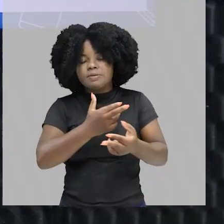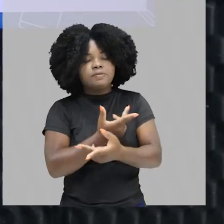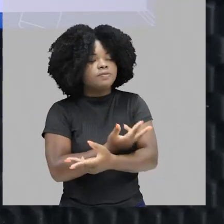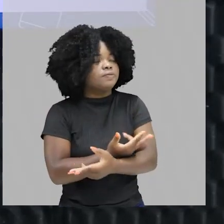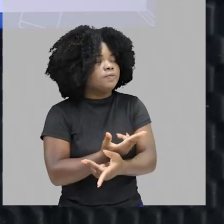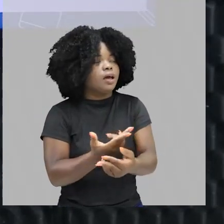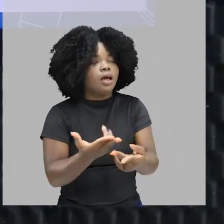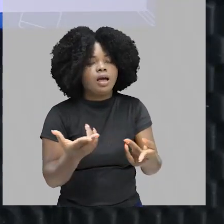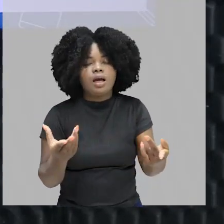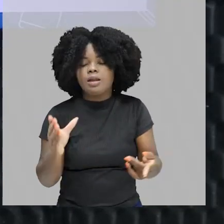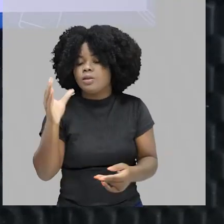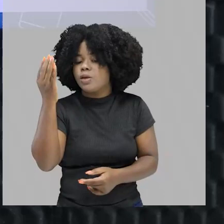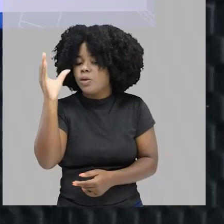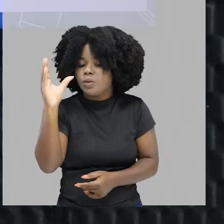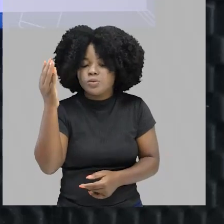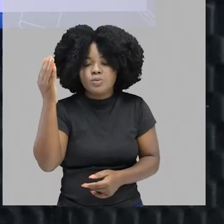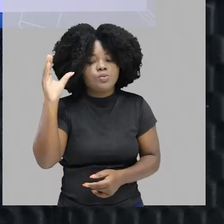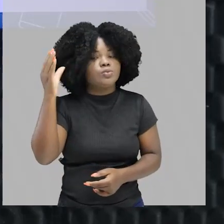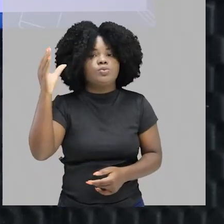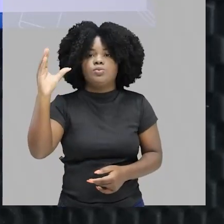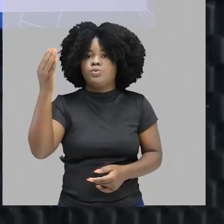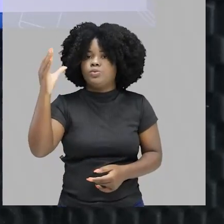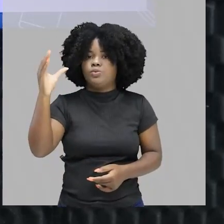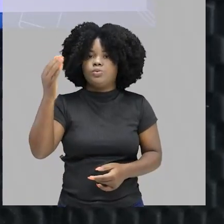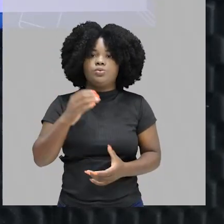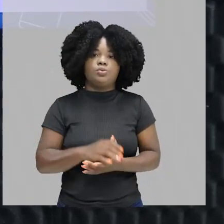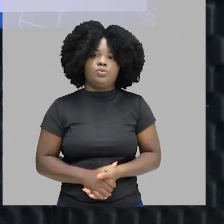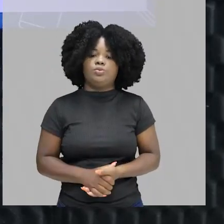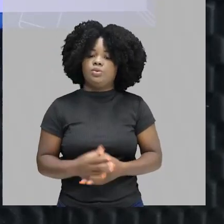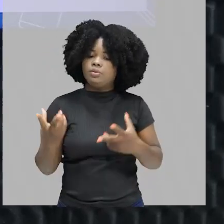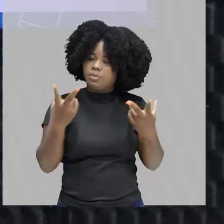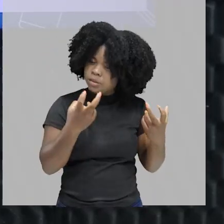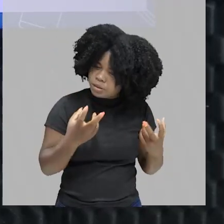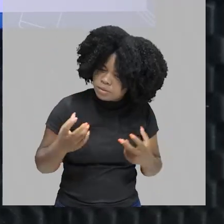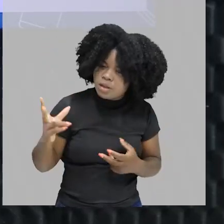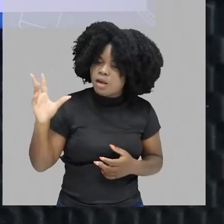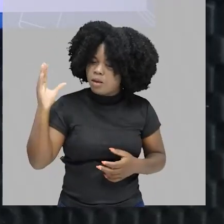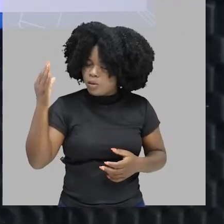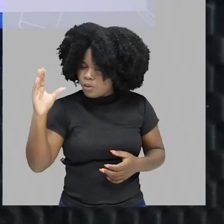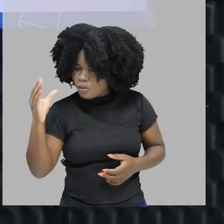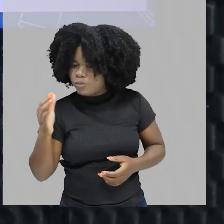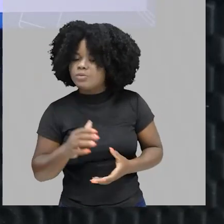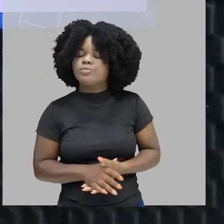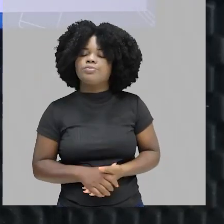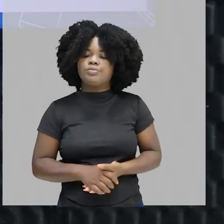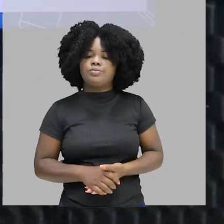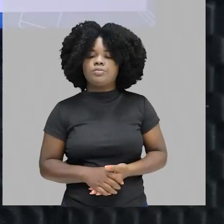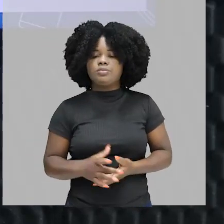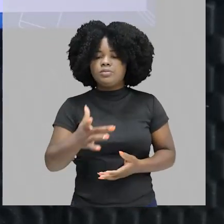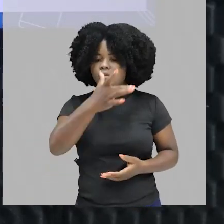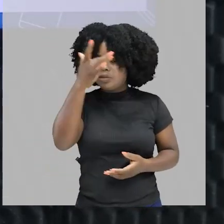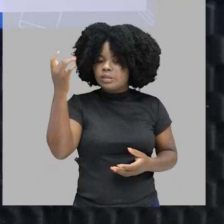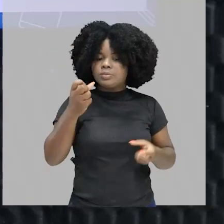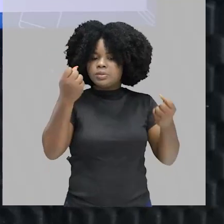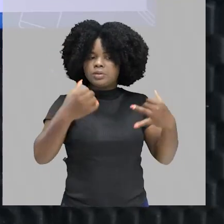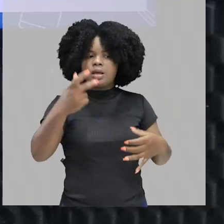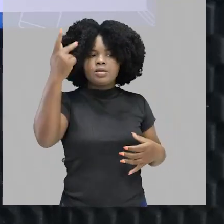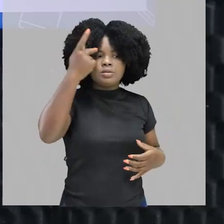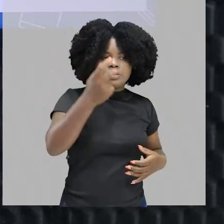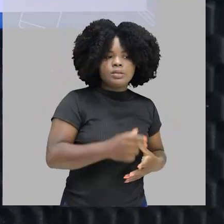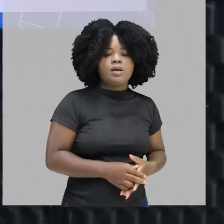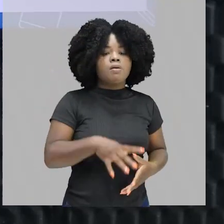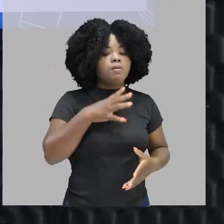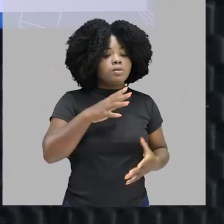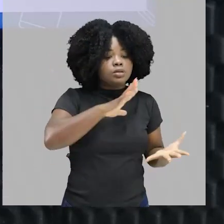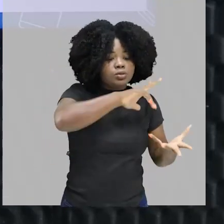várias culturas agregadas a ela, várias perspectivas culturais. Tanto é que quando as pessoas falam São Paulo, tu pode conhecer um